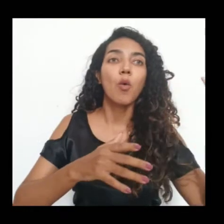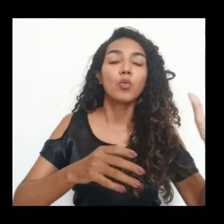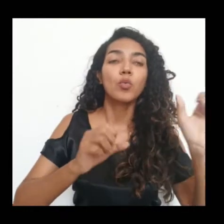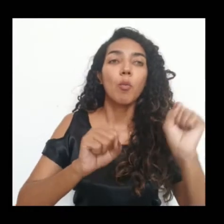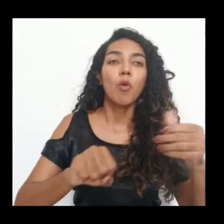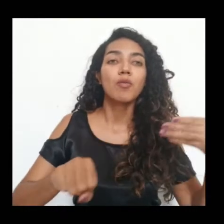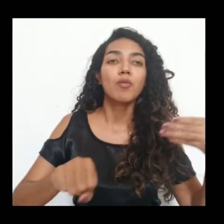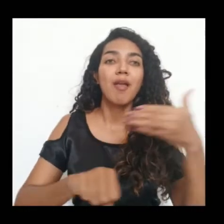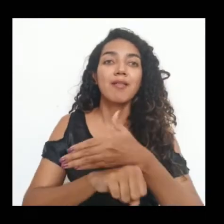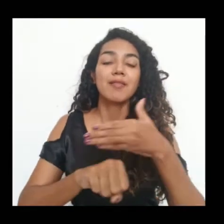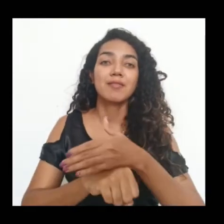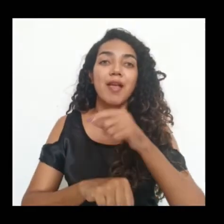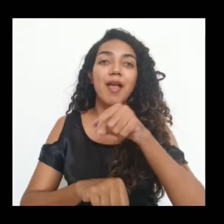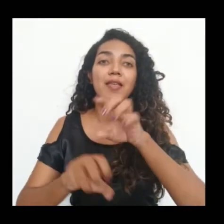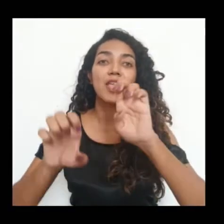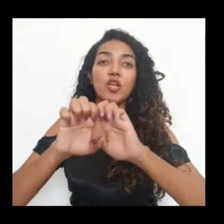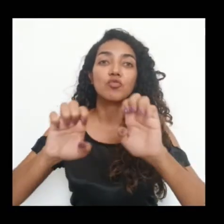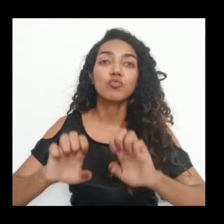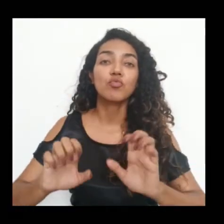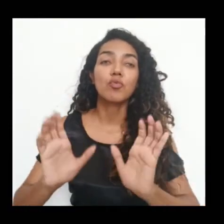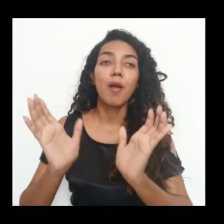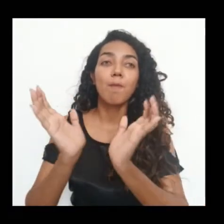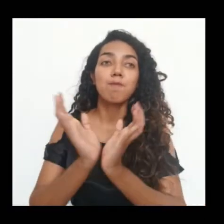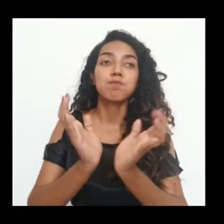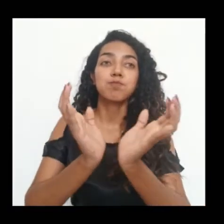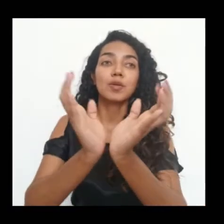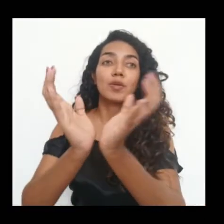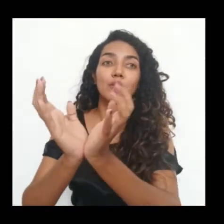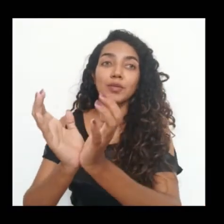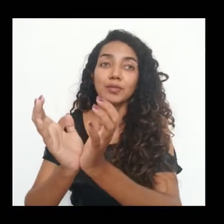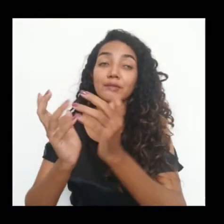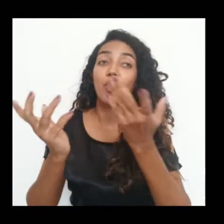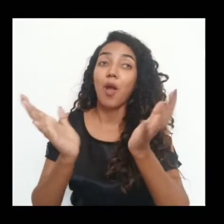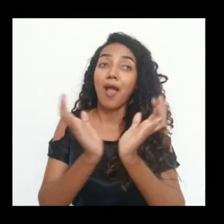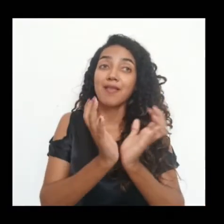Então, as minhas classes elas estão dentro de alguns pacotes, né?